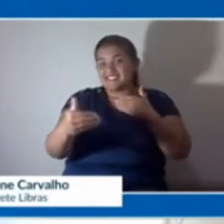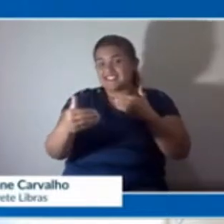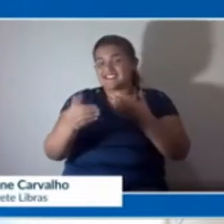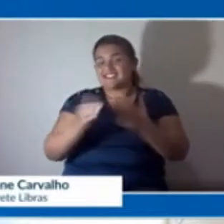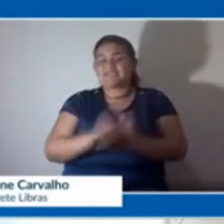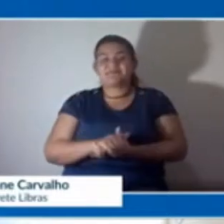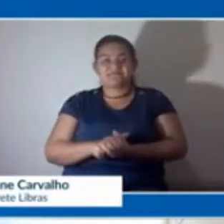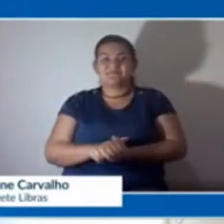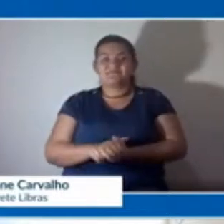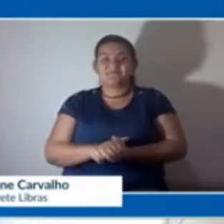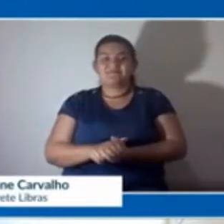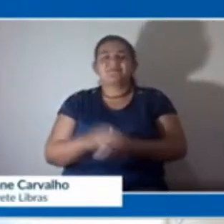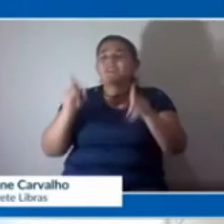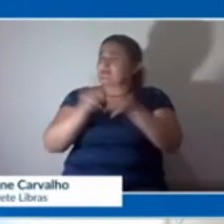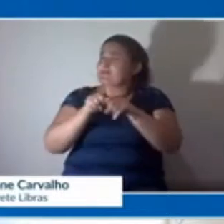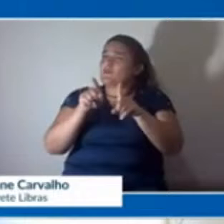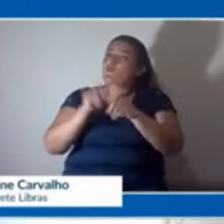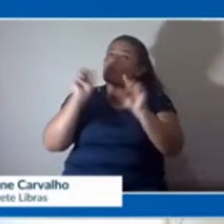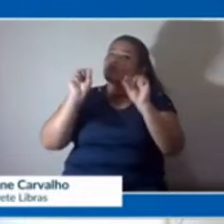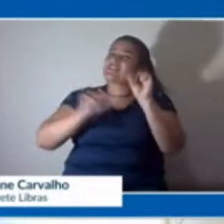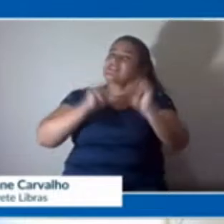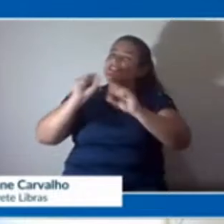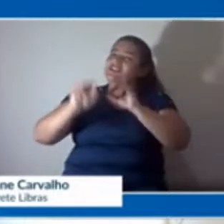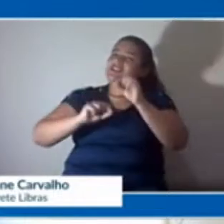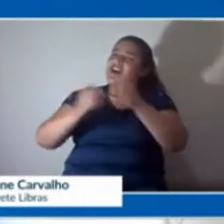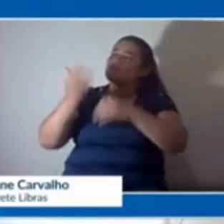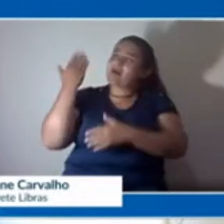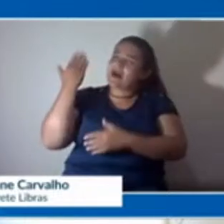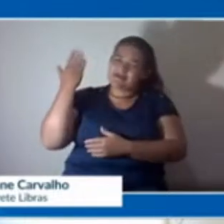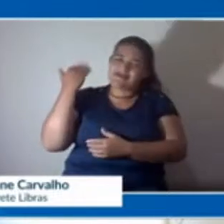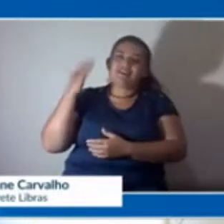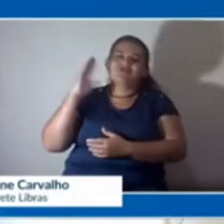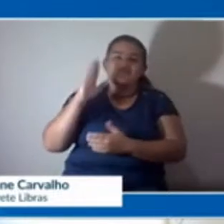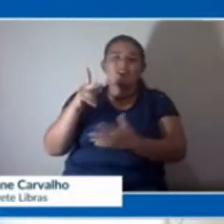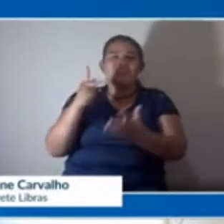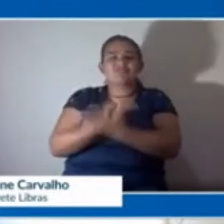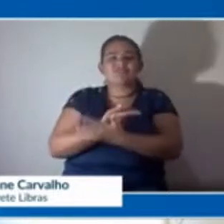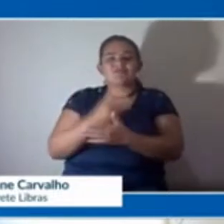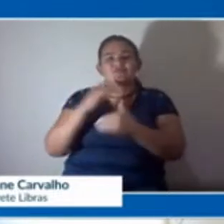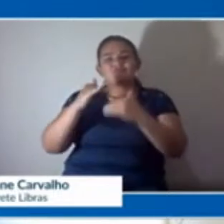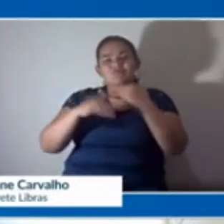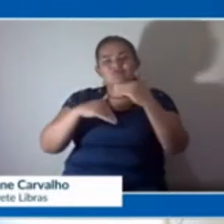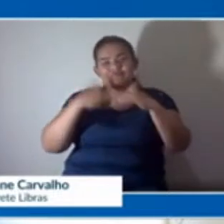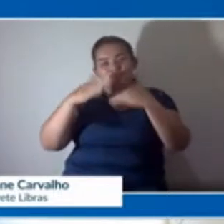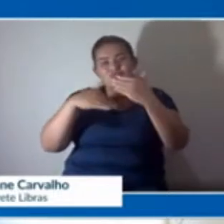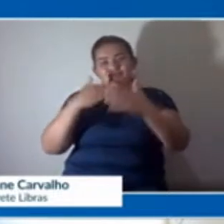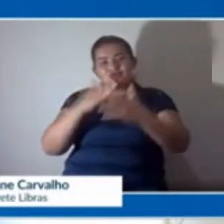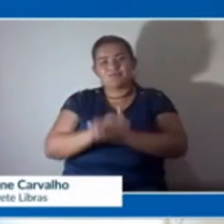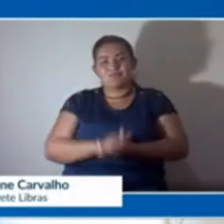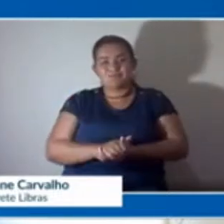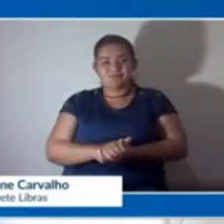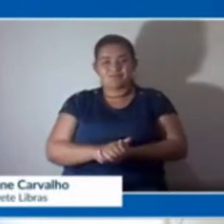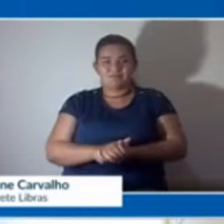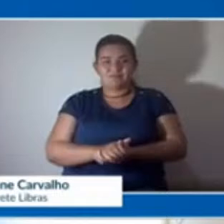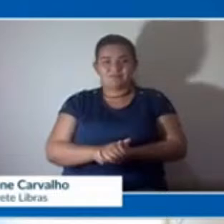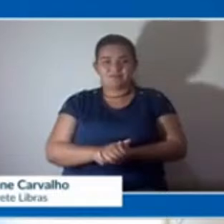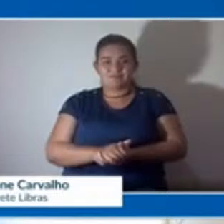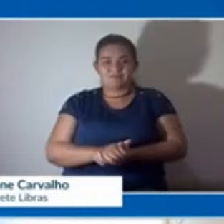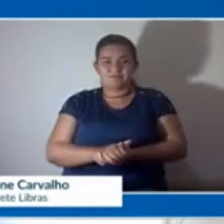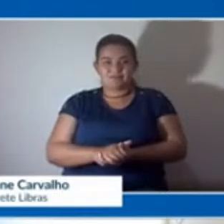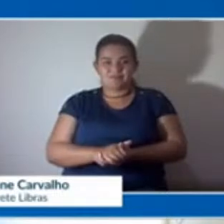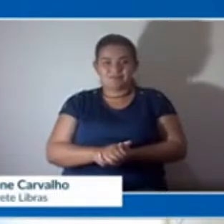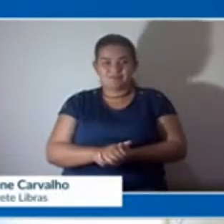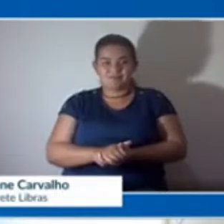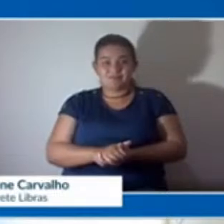o que vocês já podem falar das edições anteriores, né? Desse saldo. Ô, Dari, desculpa te interromper, não vai dar spoiler,